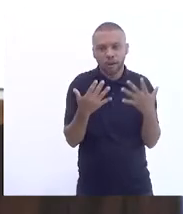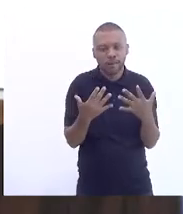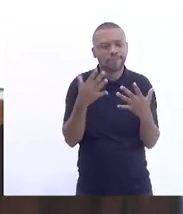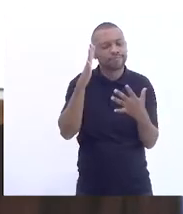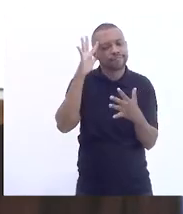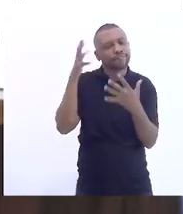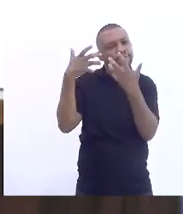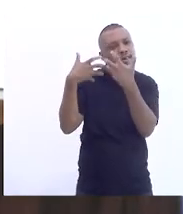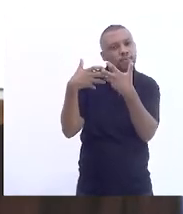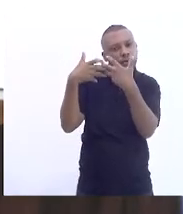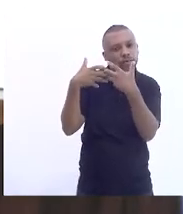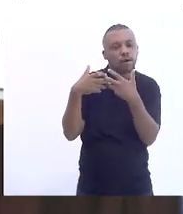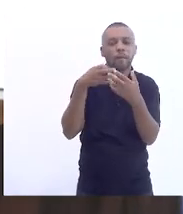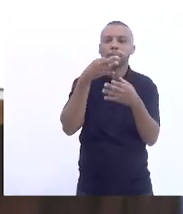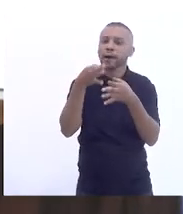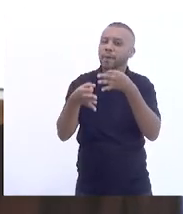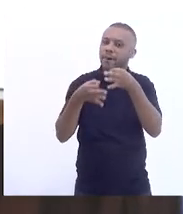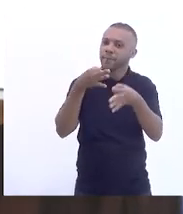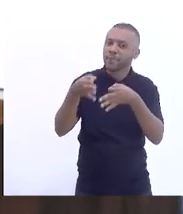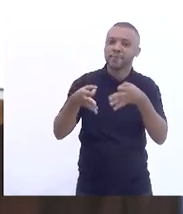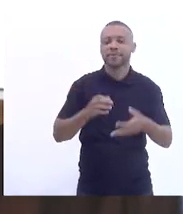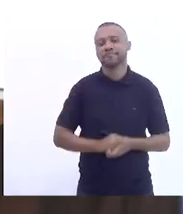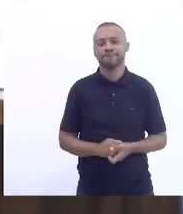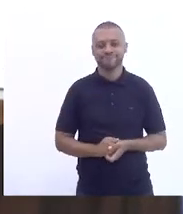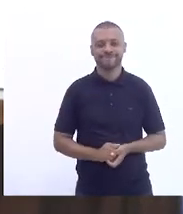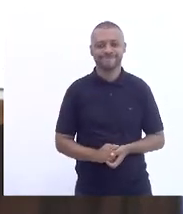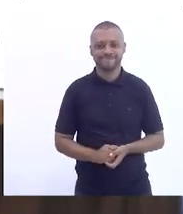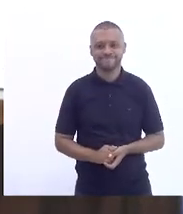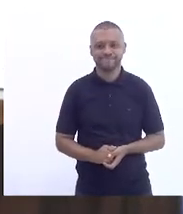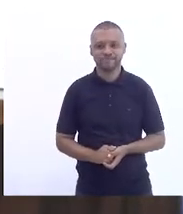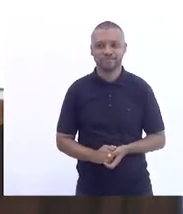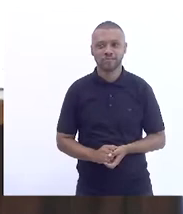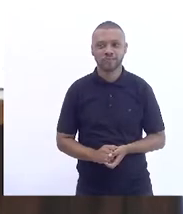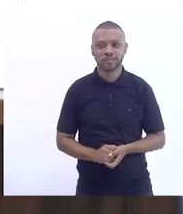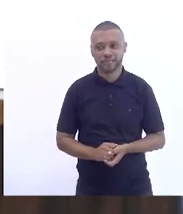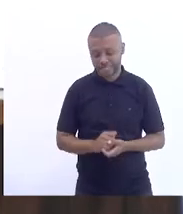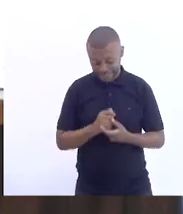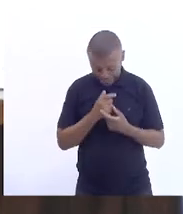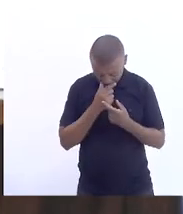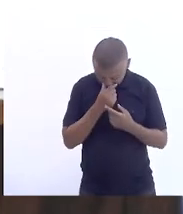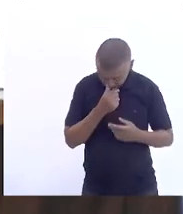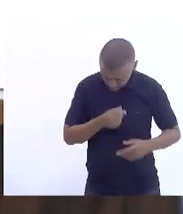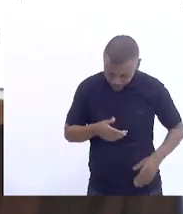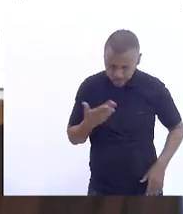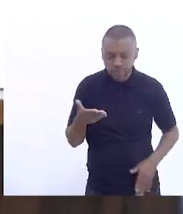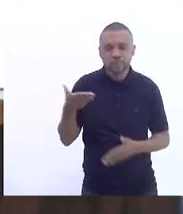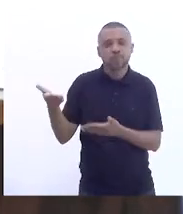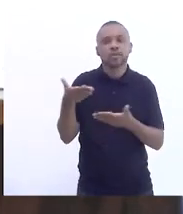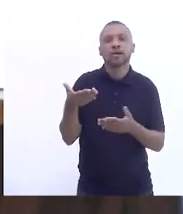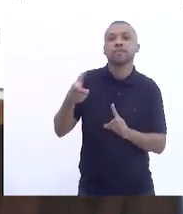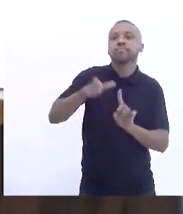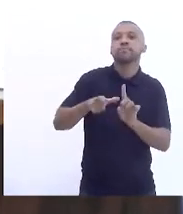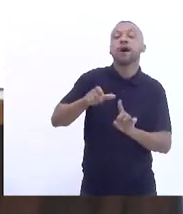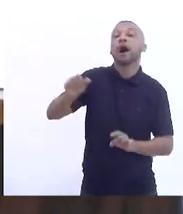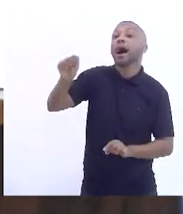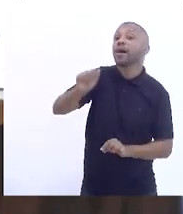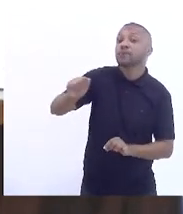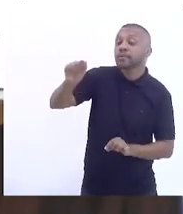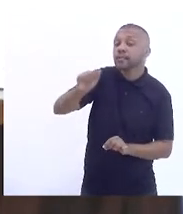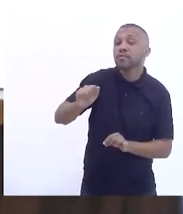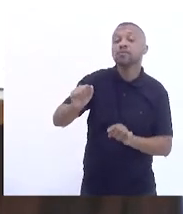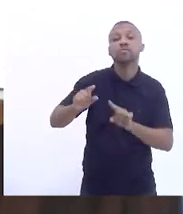reflexão colocado aqui chama agora para fazer o uso da palavra Associação de servidores da Fiocruz